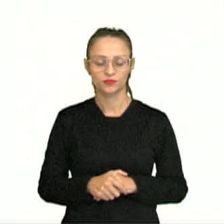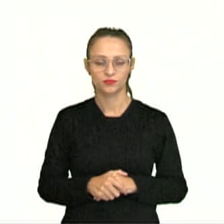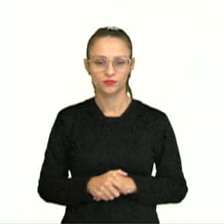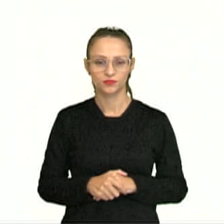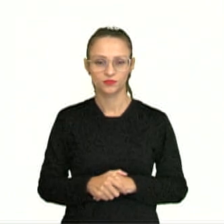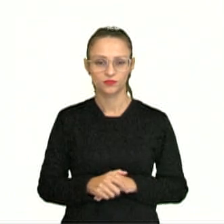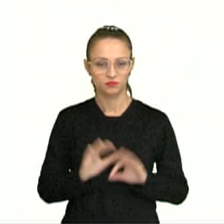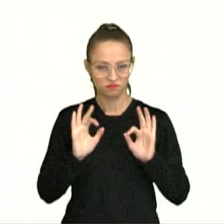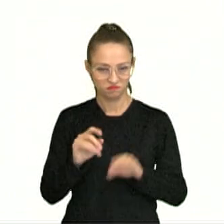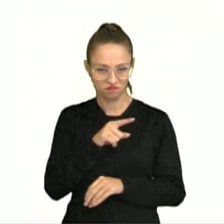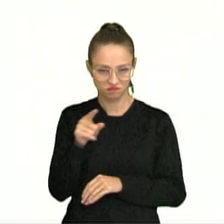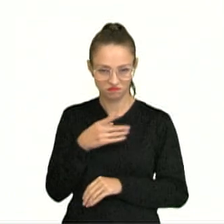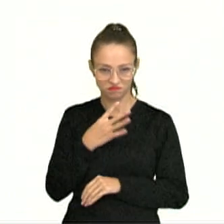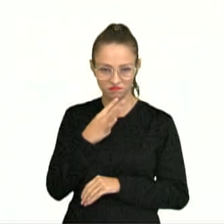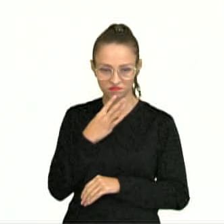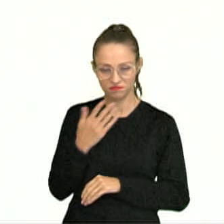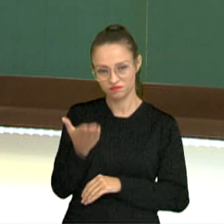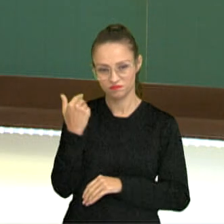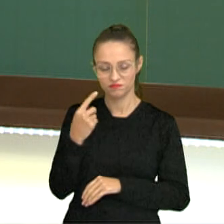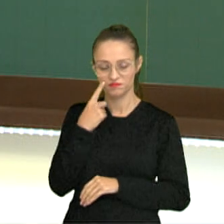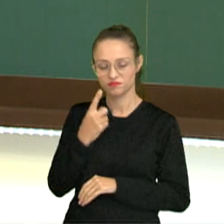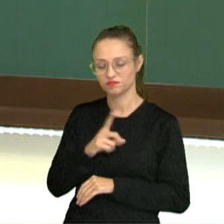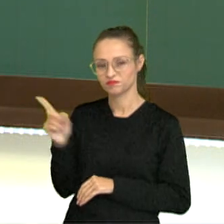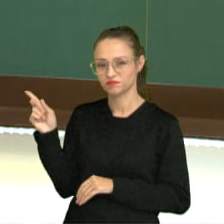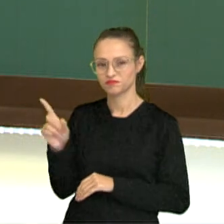¿Cierto? ¿Conocen? Vamos a ver,